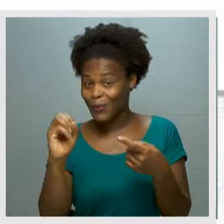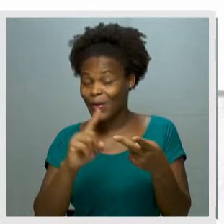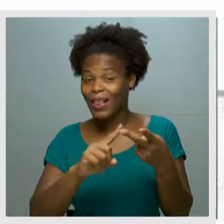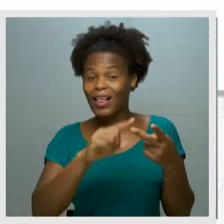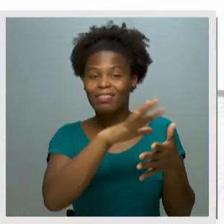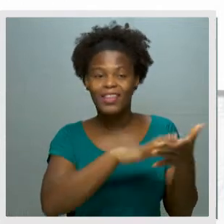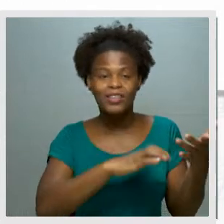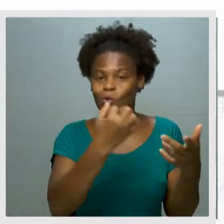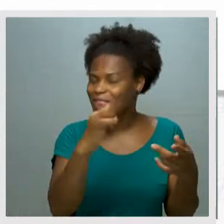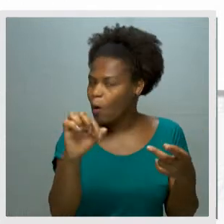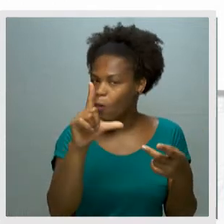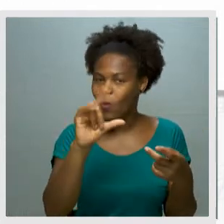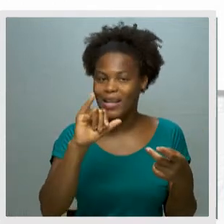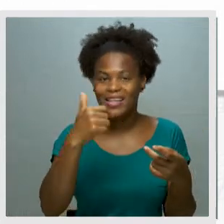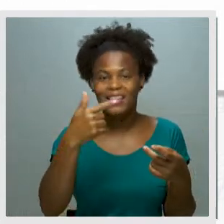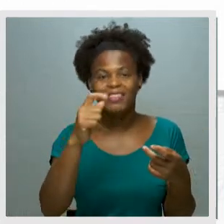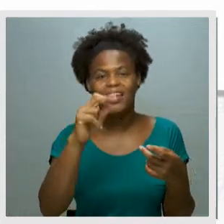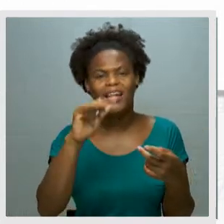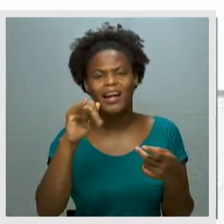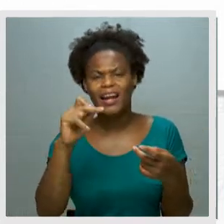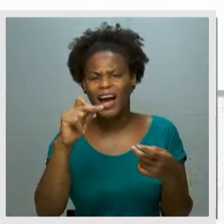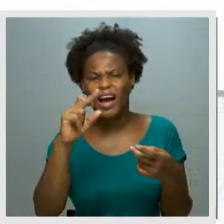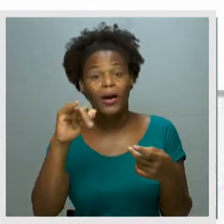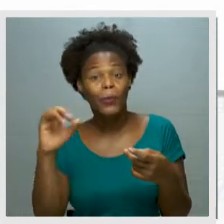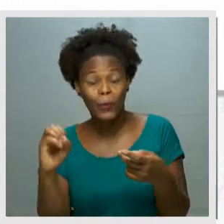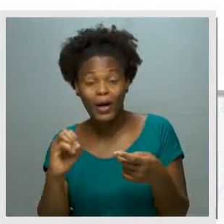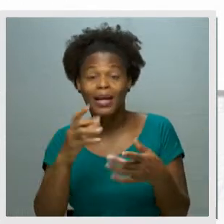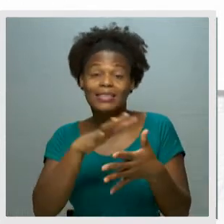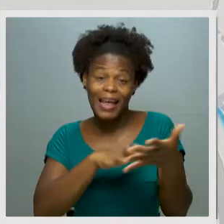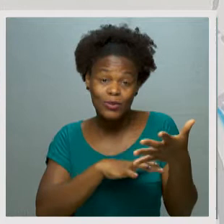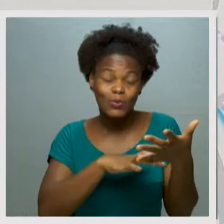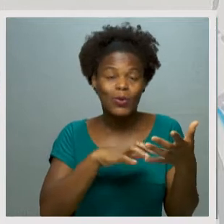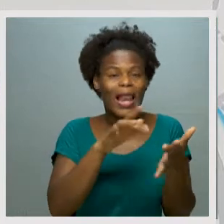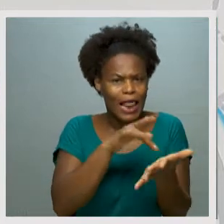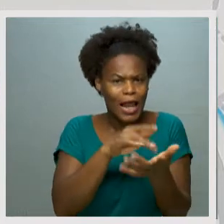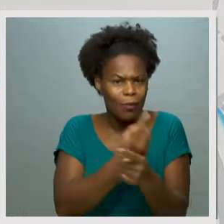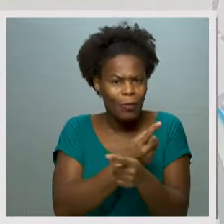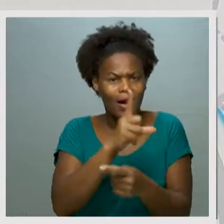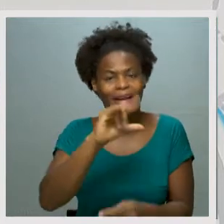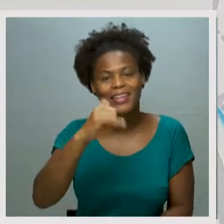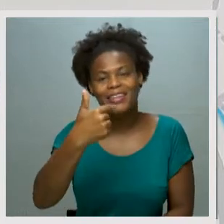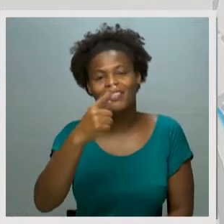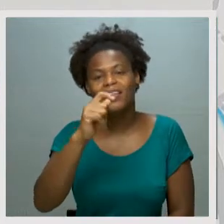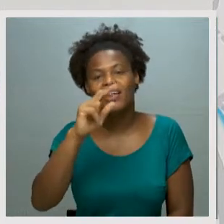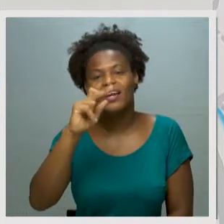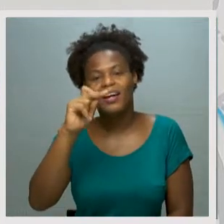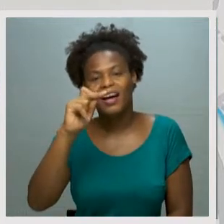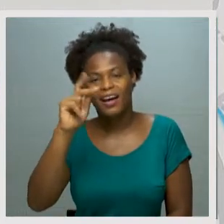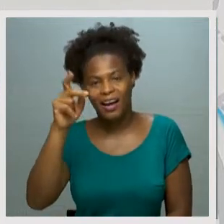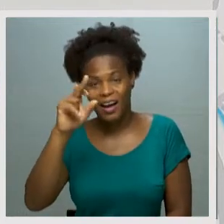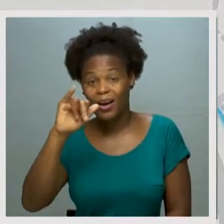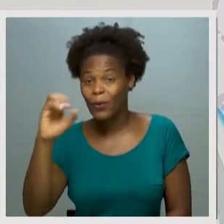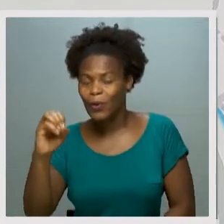textos não literários. Os textos literários normalmente apresentam-nos em prosa, que são